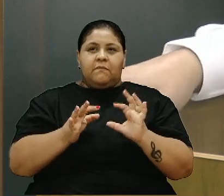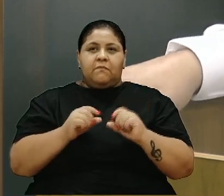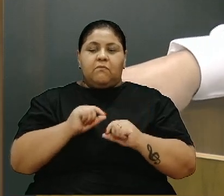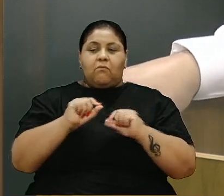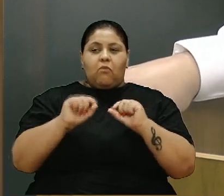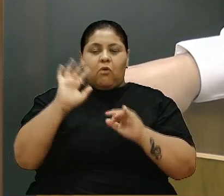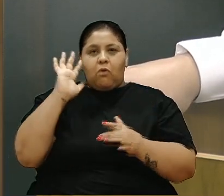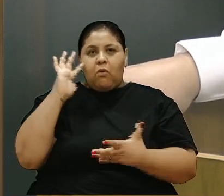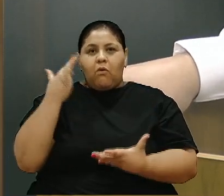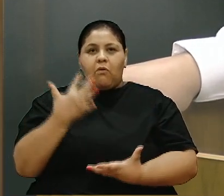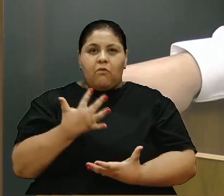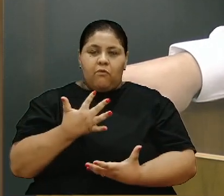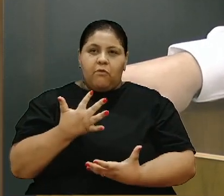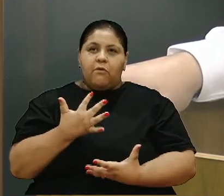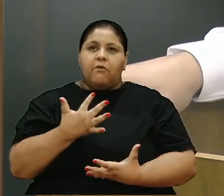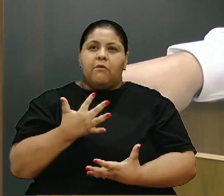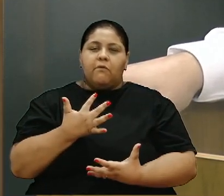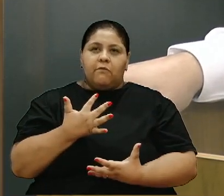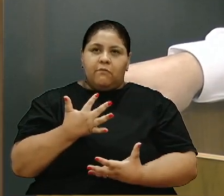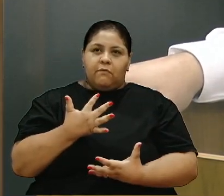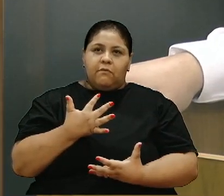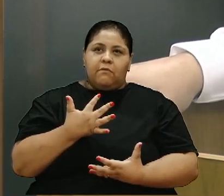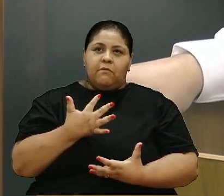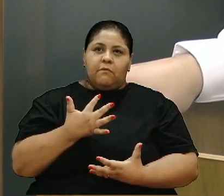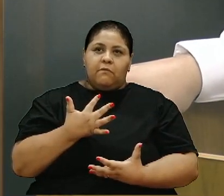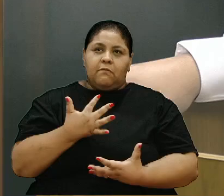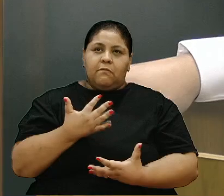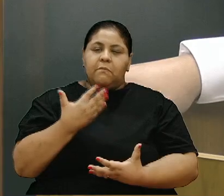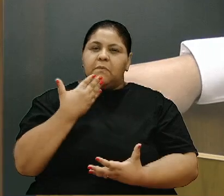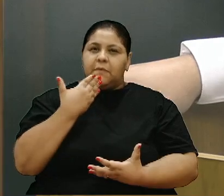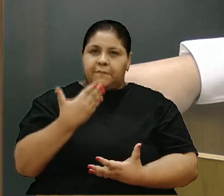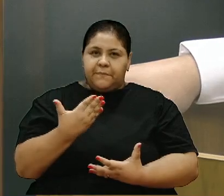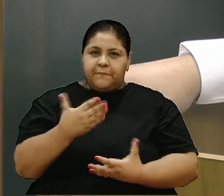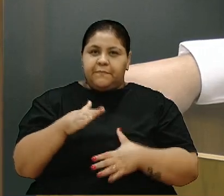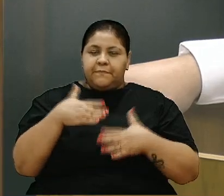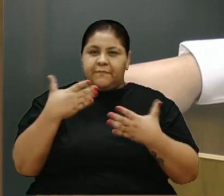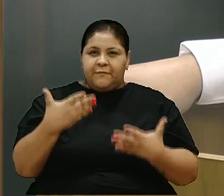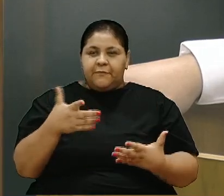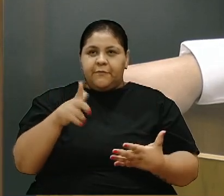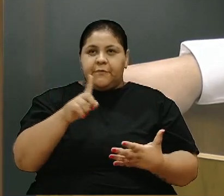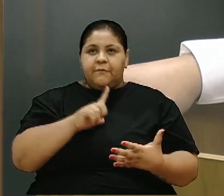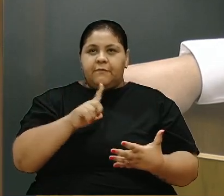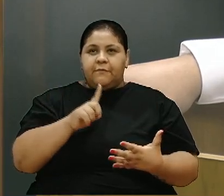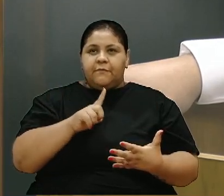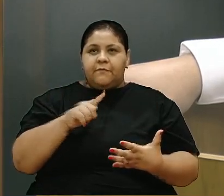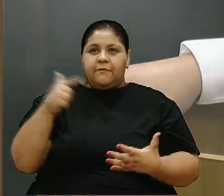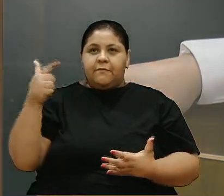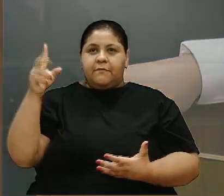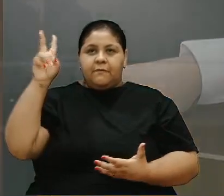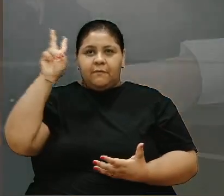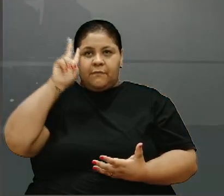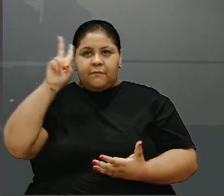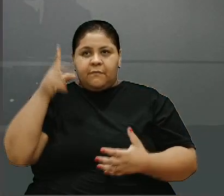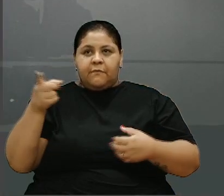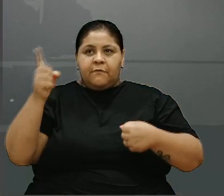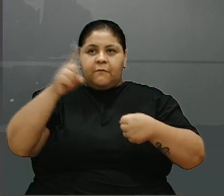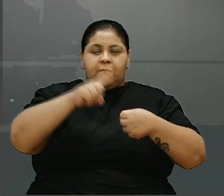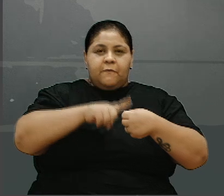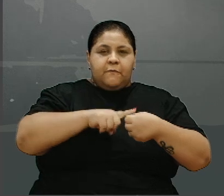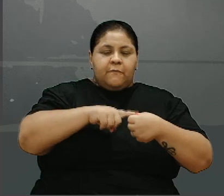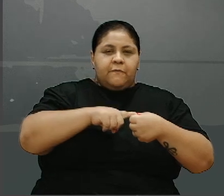possível, quando formos demandados. Então, estivemos lá, fomos na segunda-feira, retornamos na